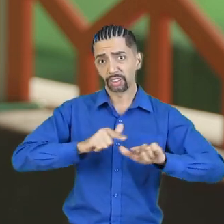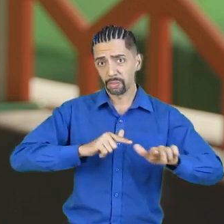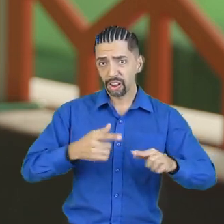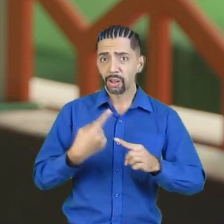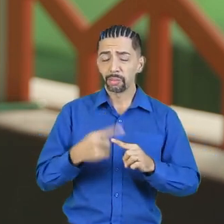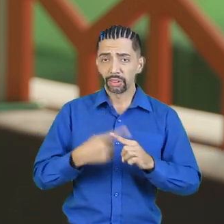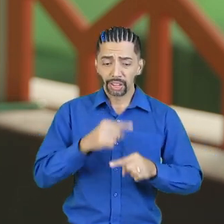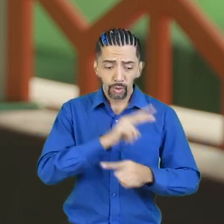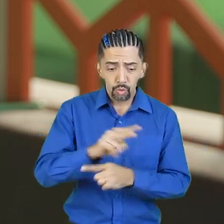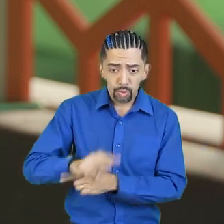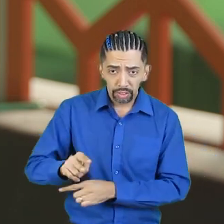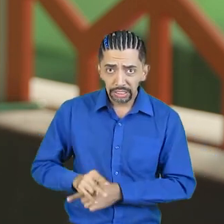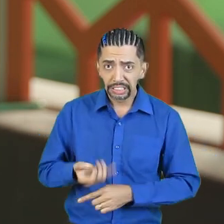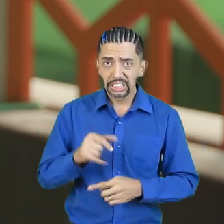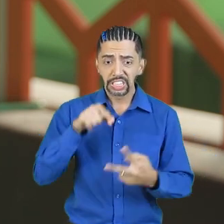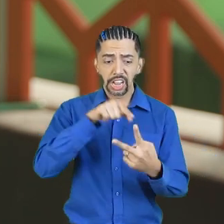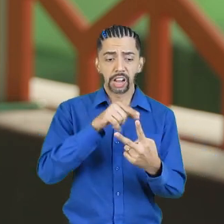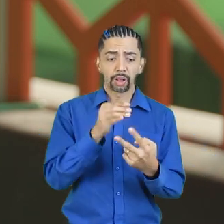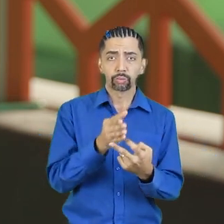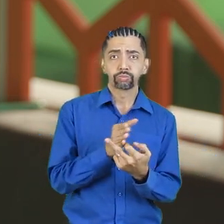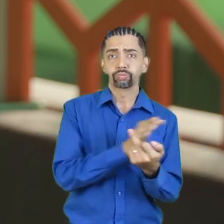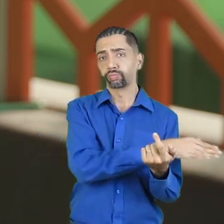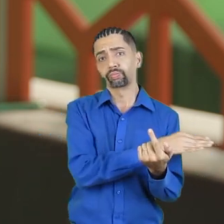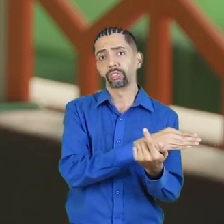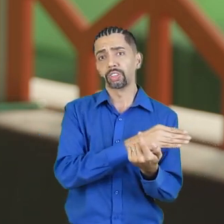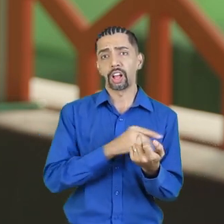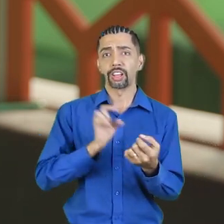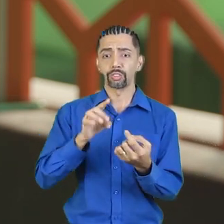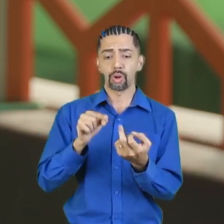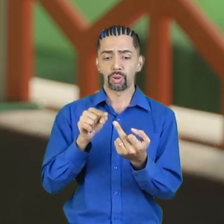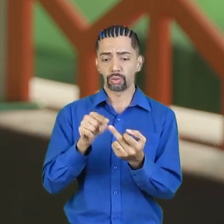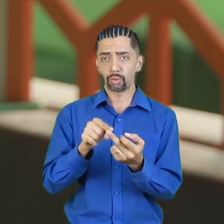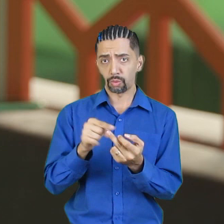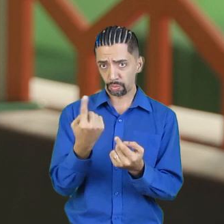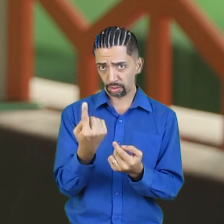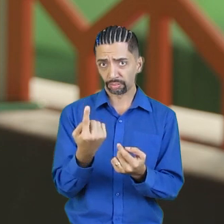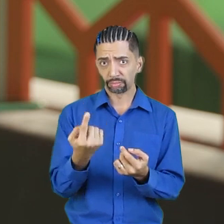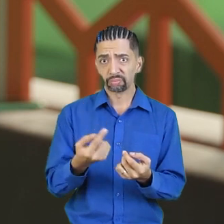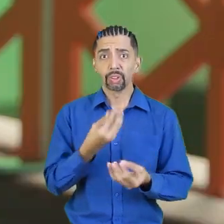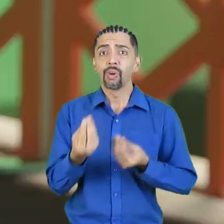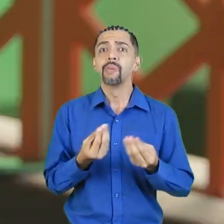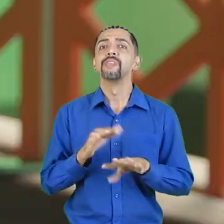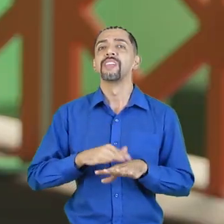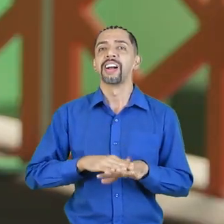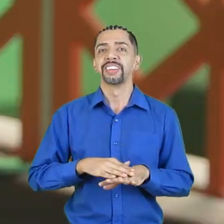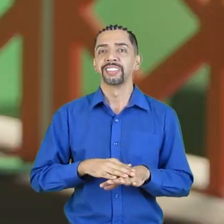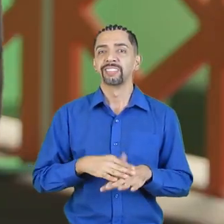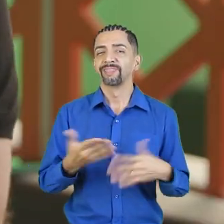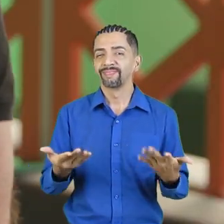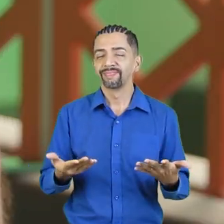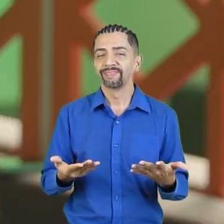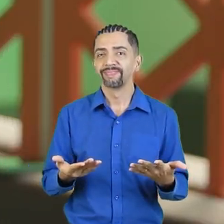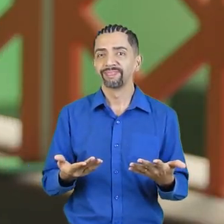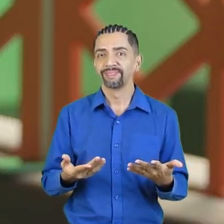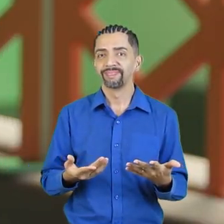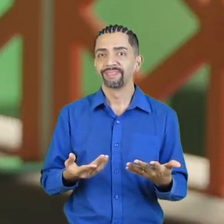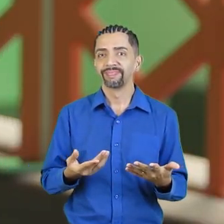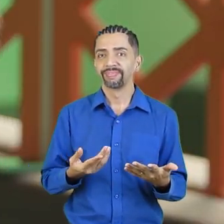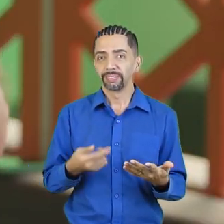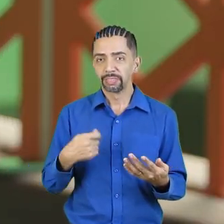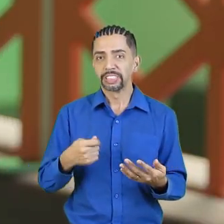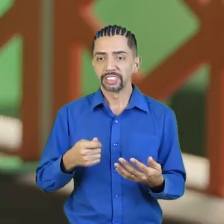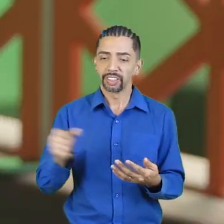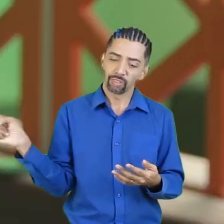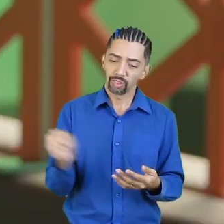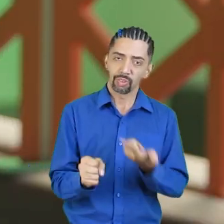alguém. Então, ambos devem ter sim a sua previdência complementar. Mas, Reinaldo, eu já tenho INSS, o